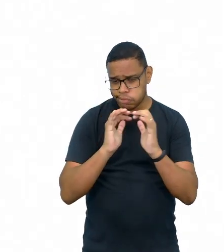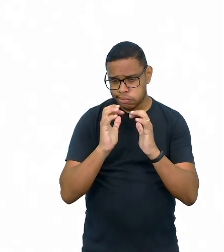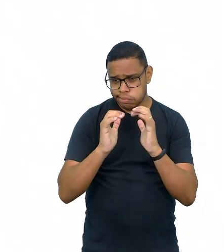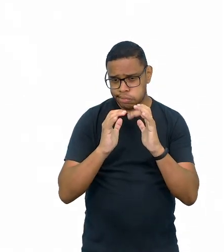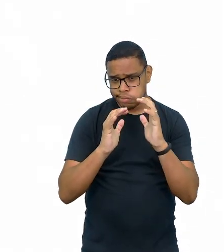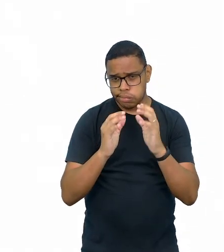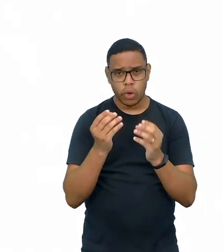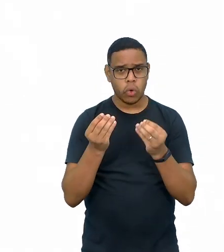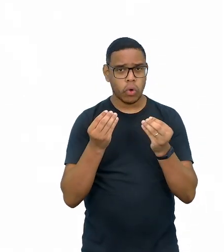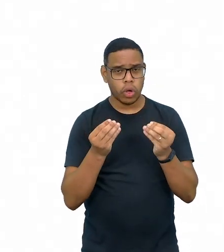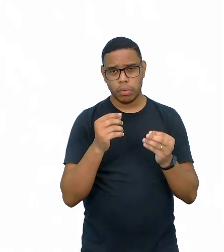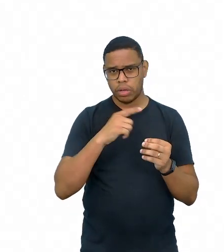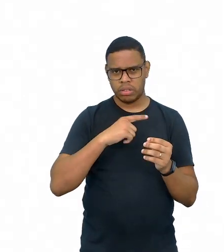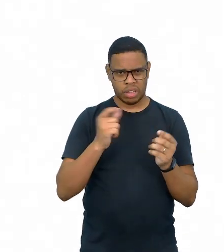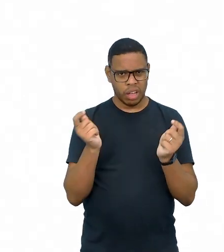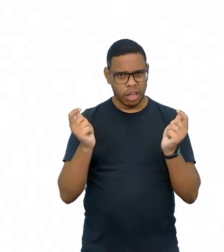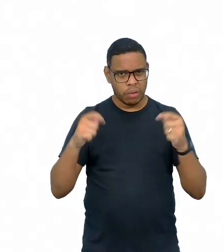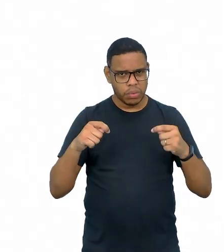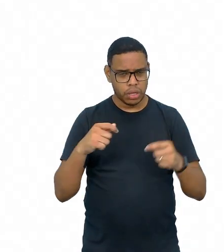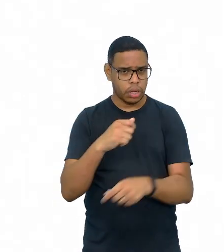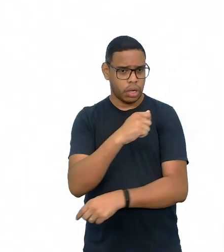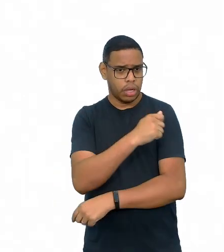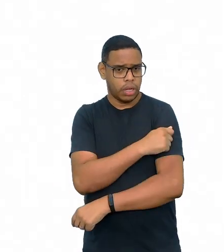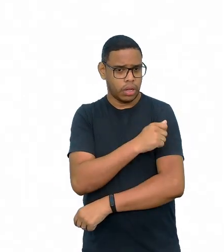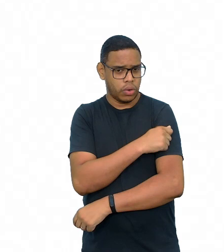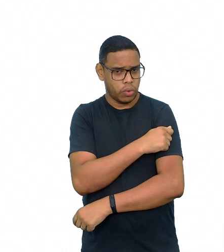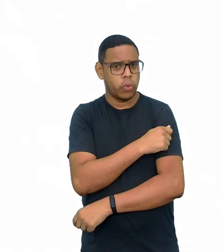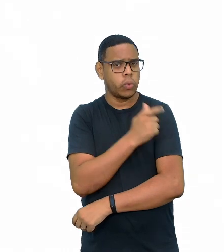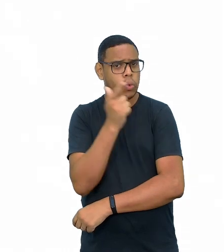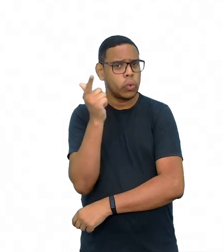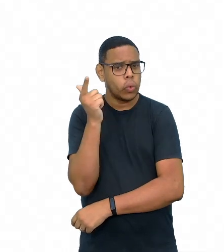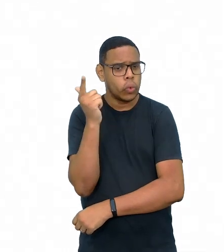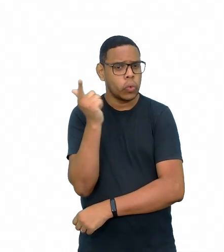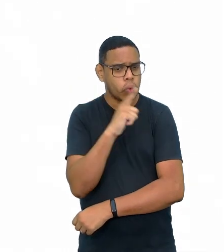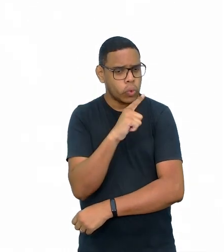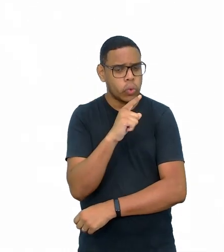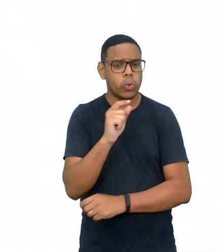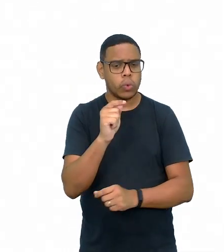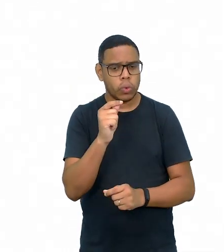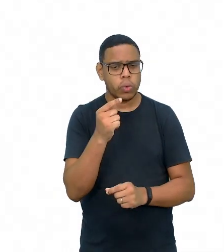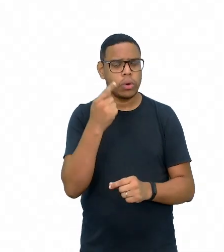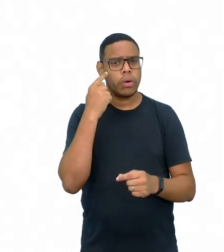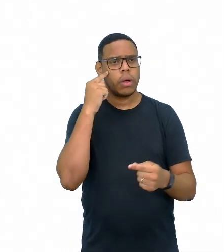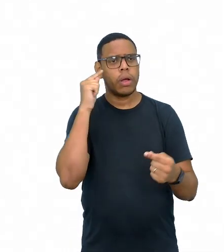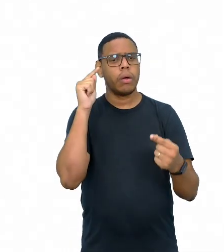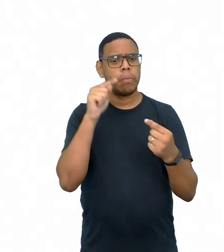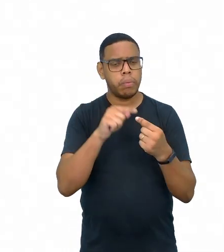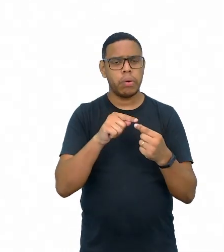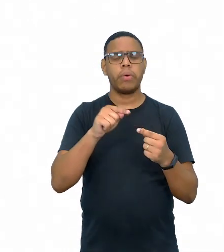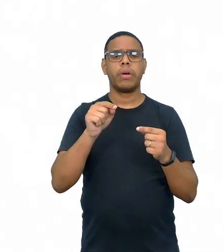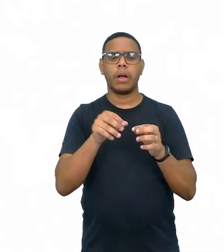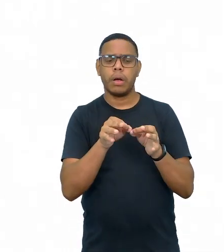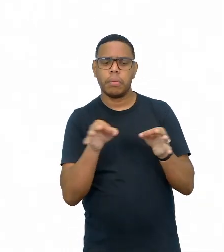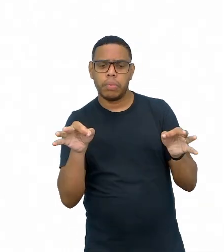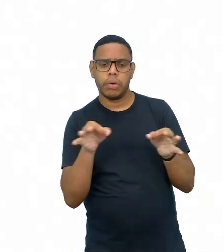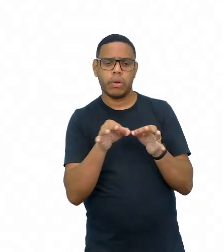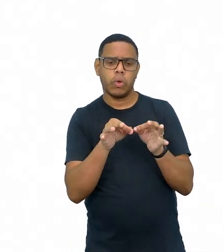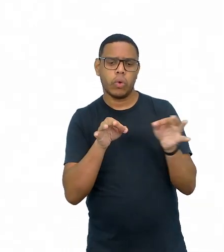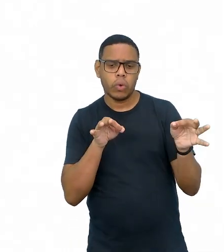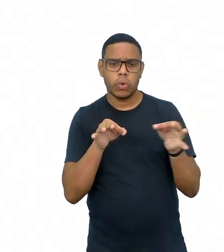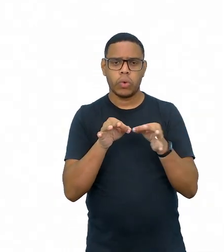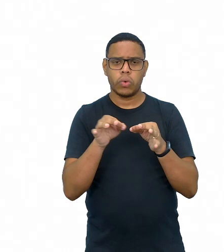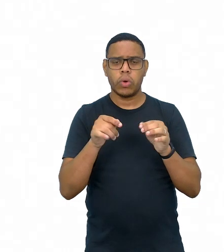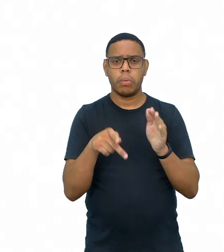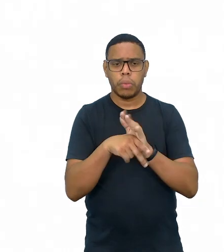esta habilidade, o aluno será capaz de aplicar as relações métricas, né, em relação